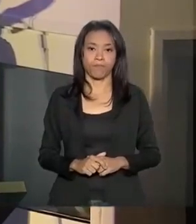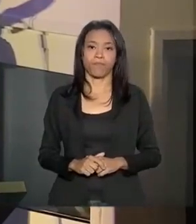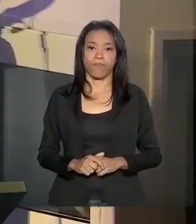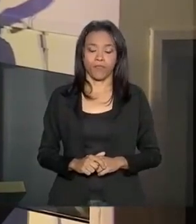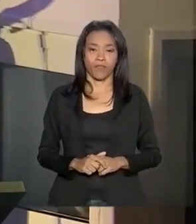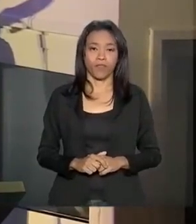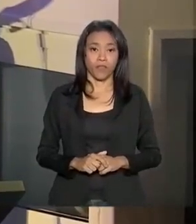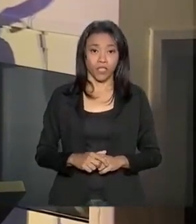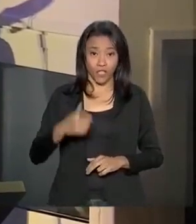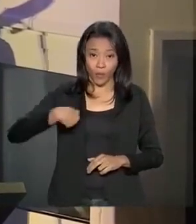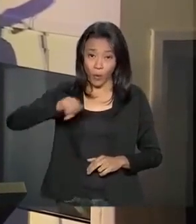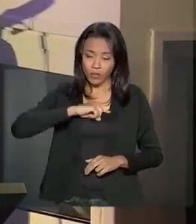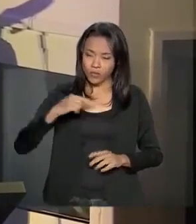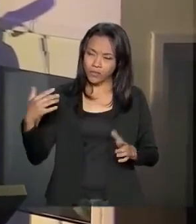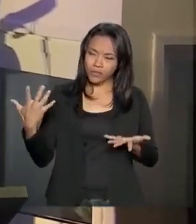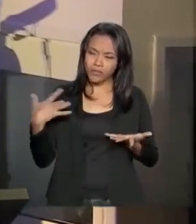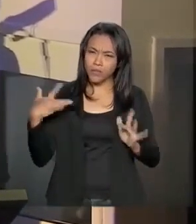Fez com que nossos laços de amizade,